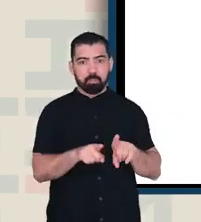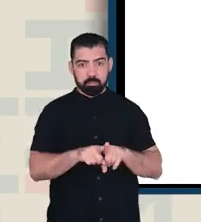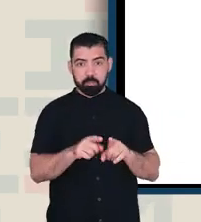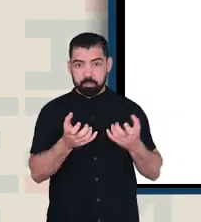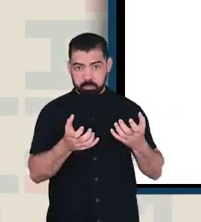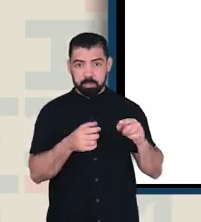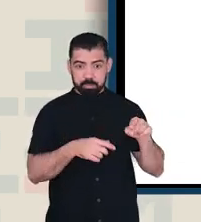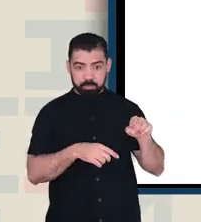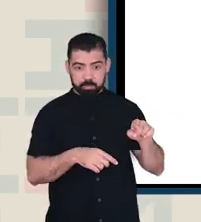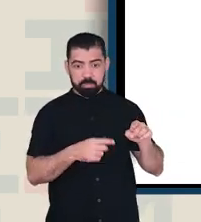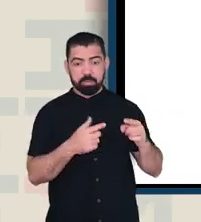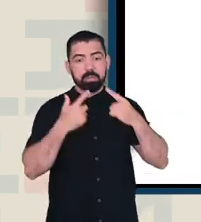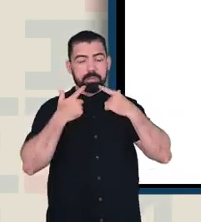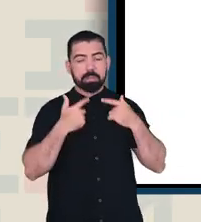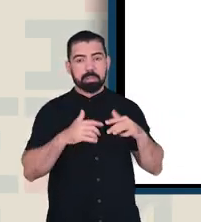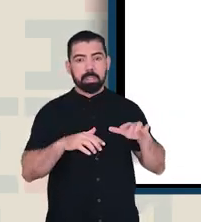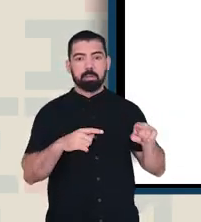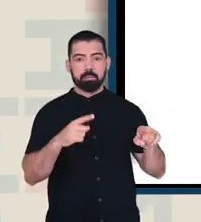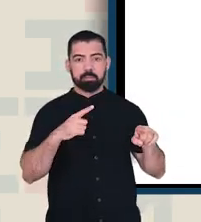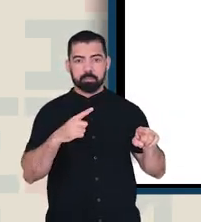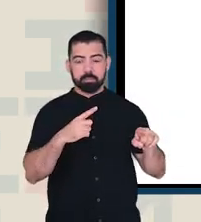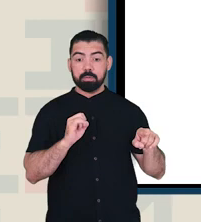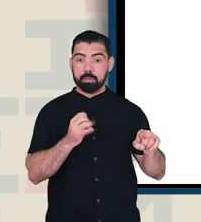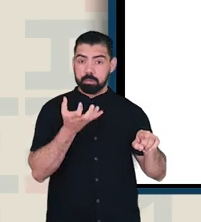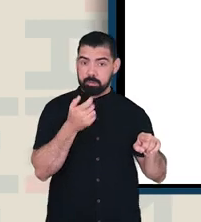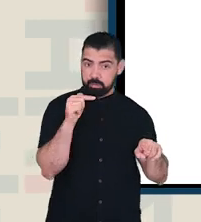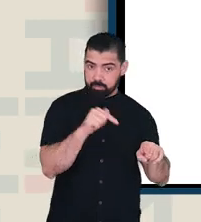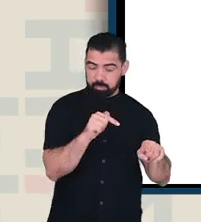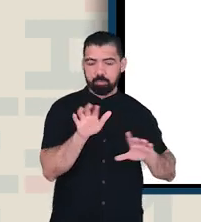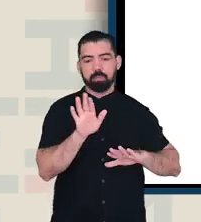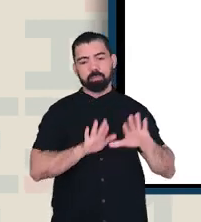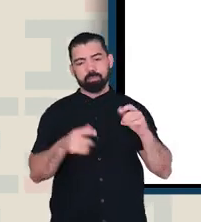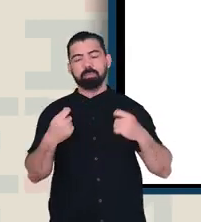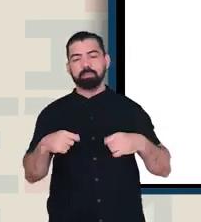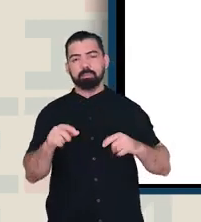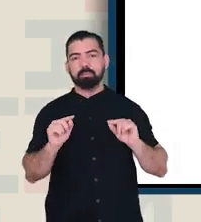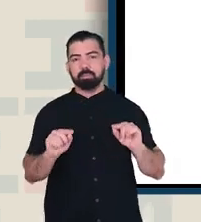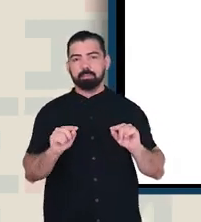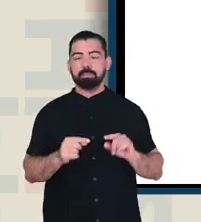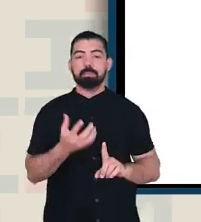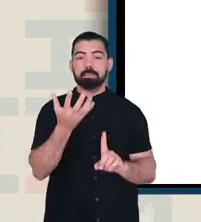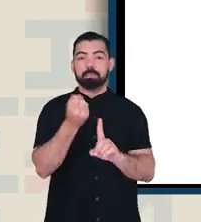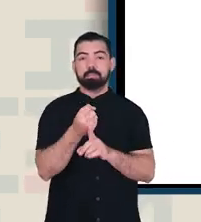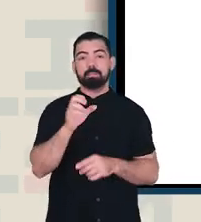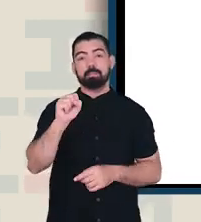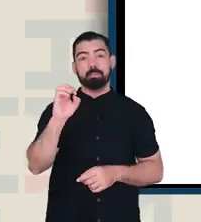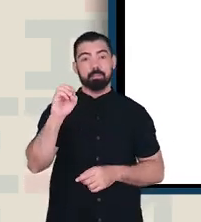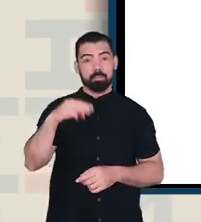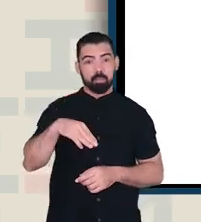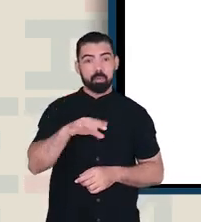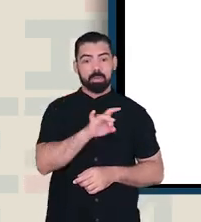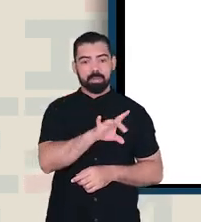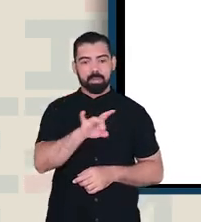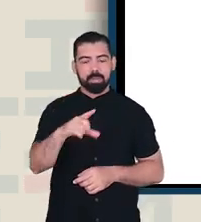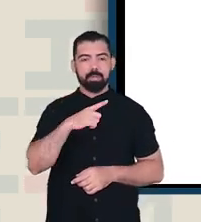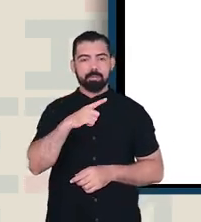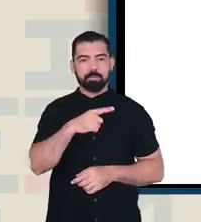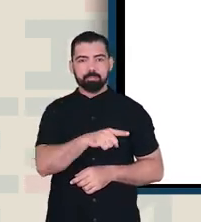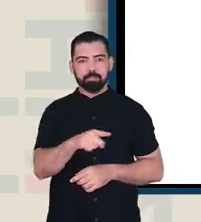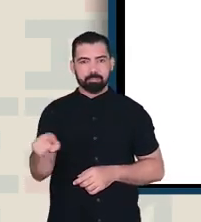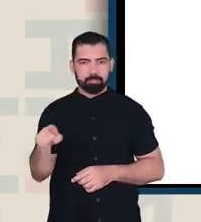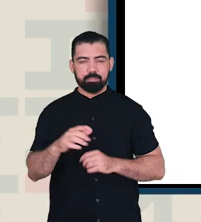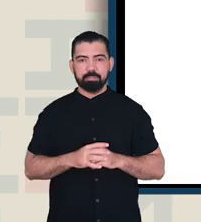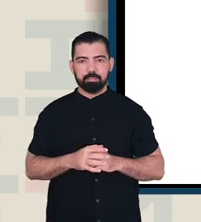gradualmente, como se fosse naturalmente, sim temos que ter o cuidado de gravar o som individualmente